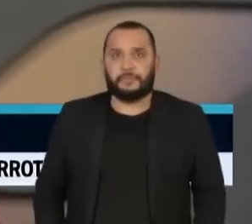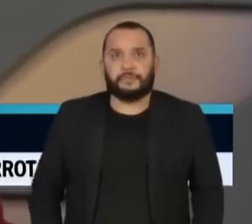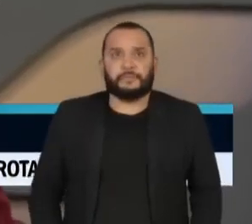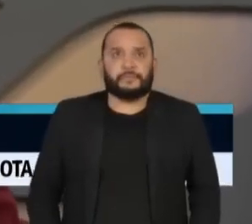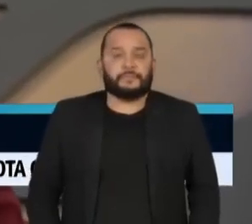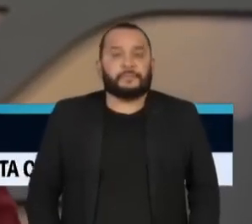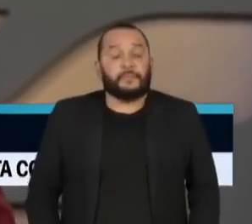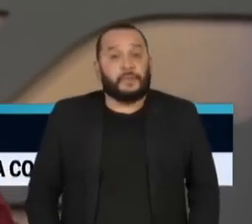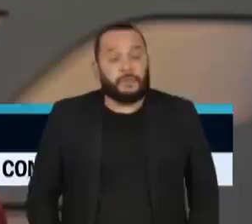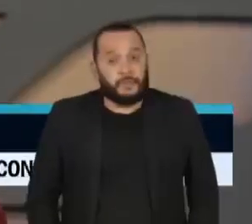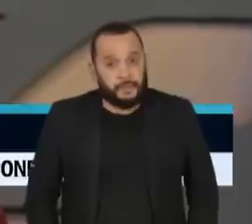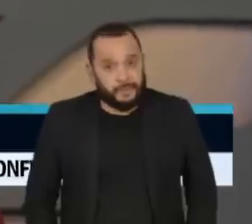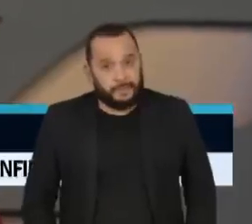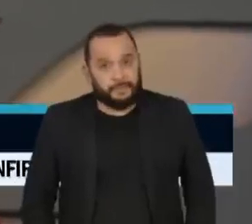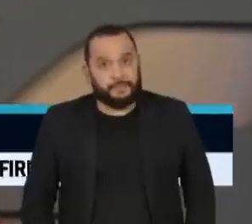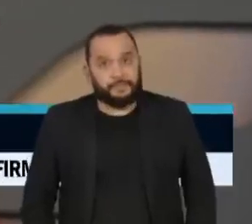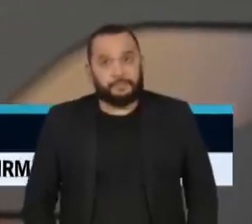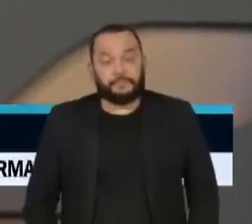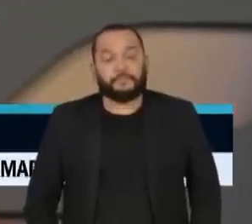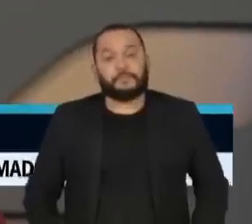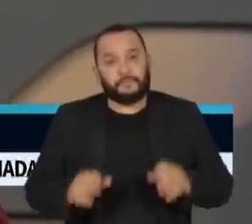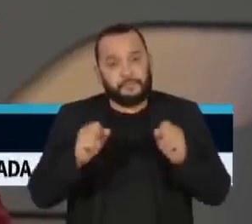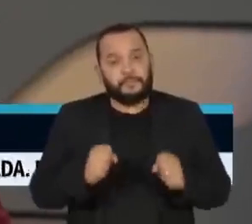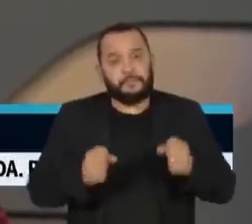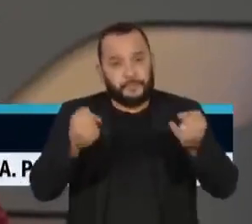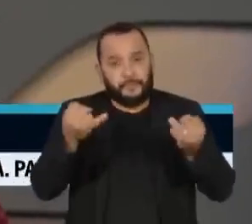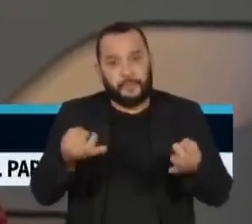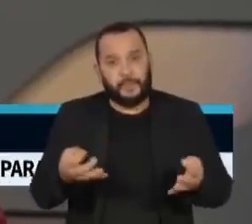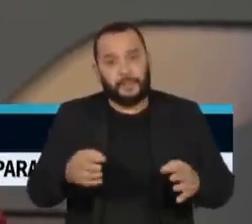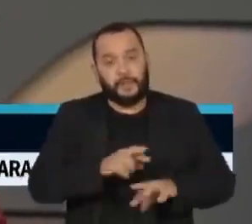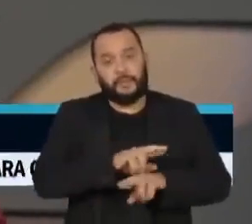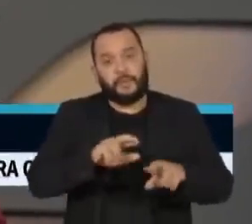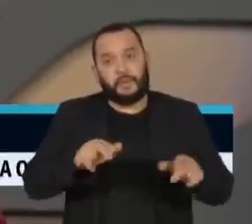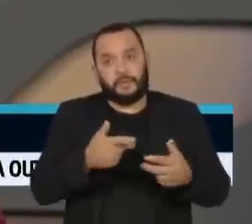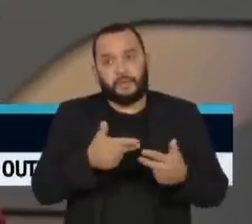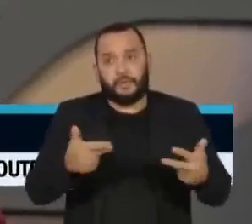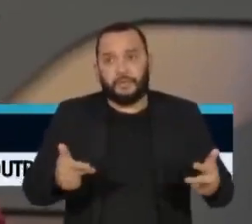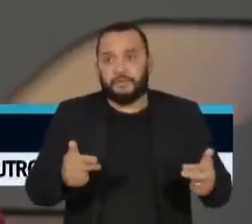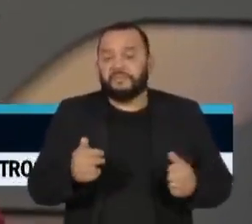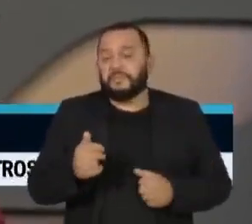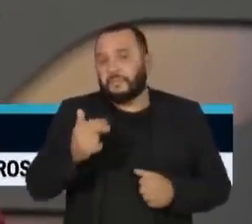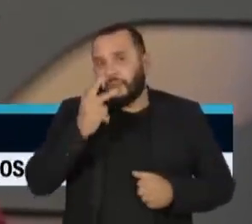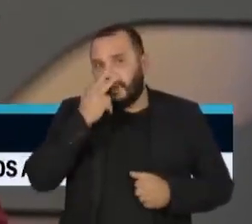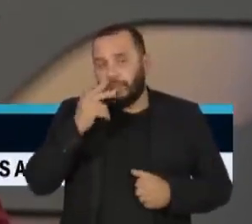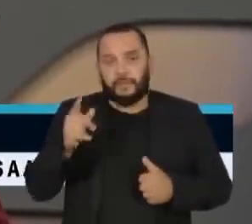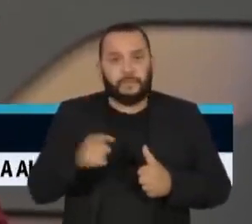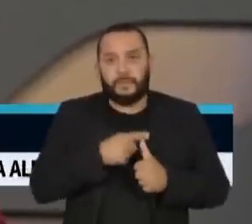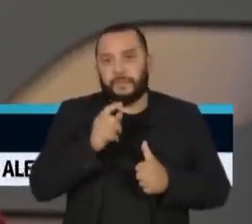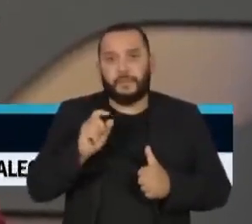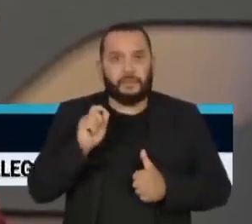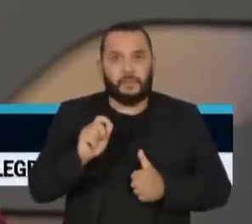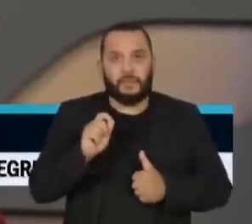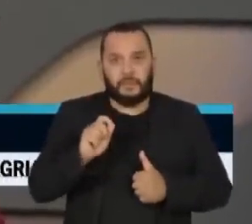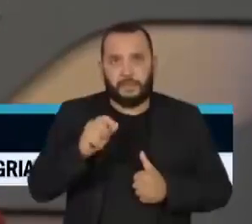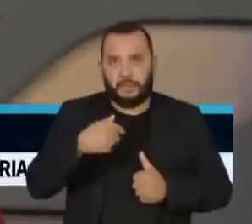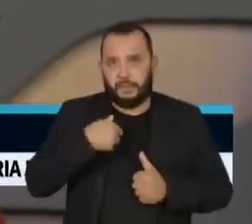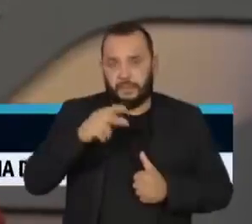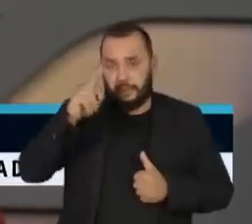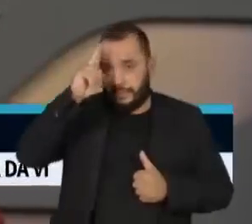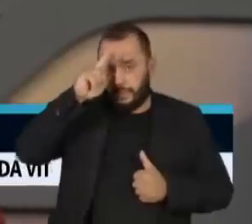Olha, a gente pode falar várias coisas, né? Eu acho que uma primeira questão lembrada